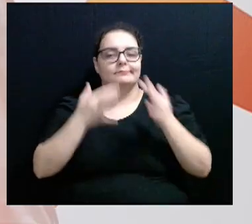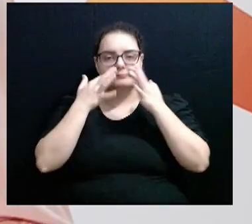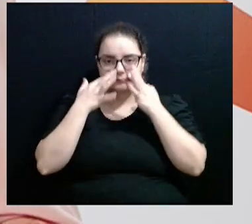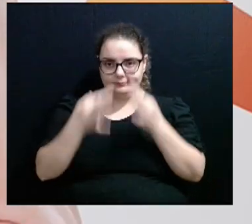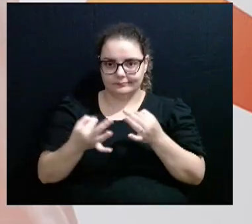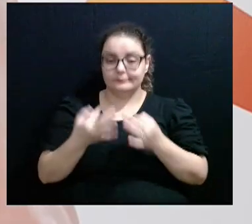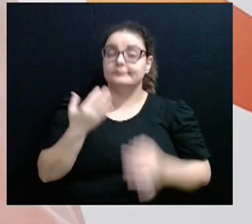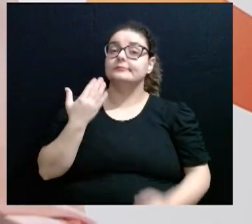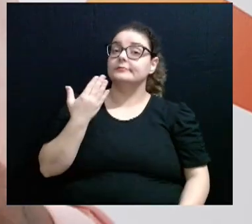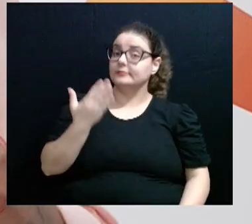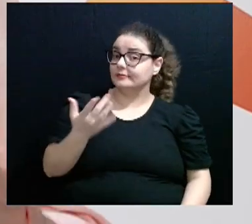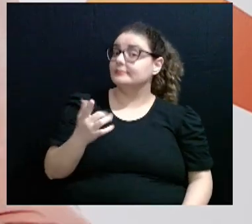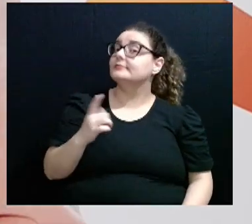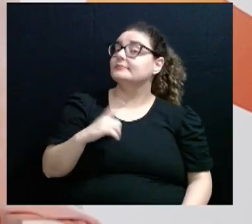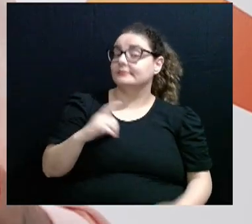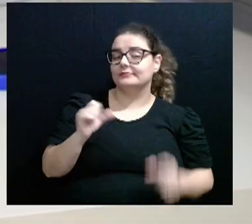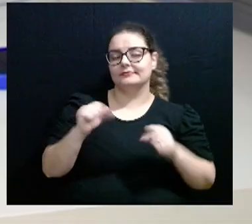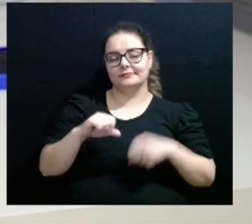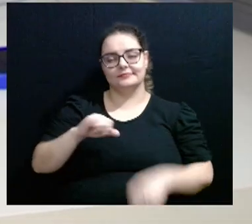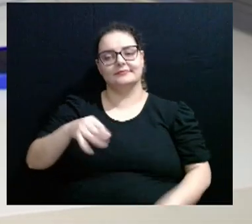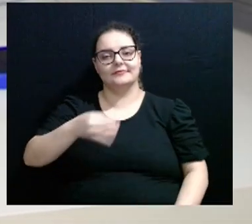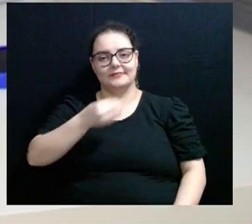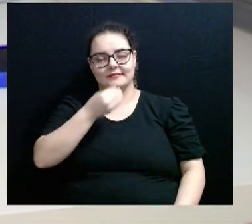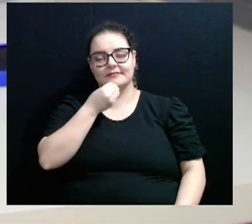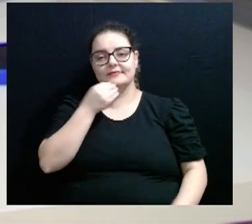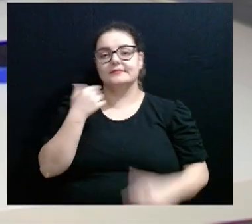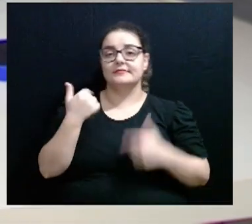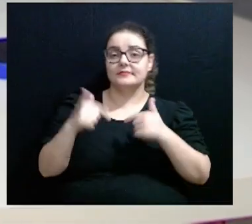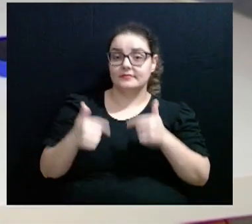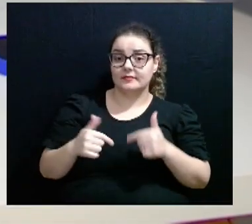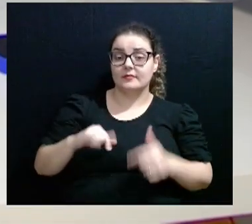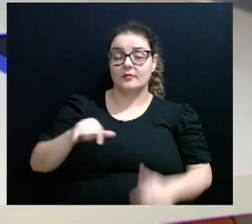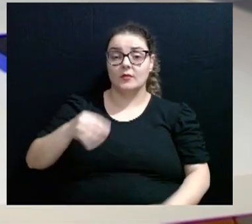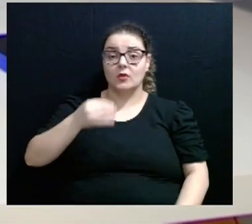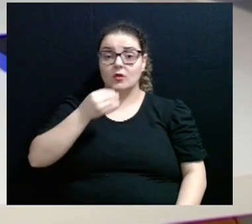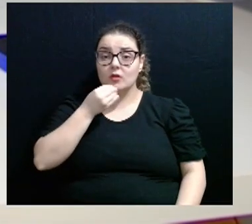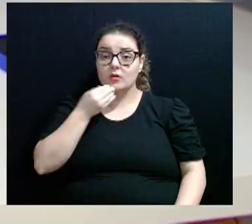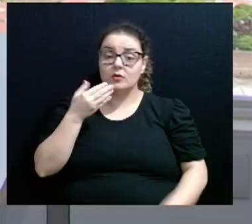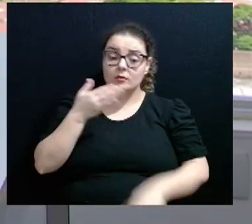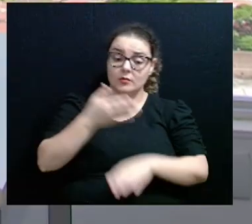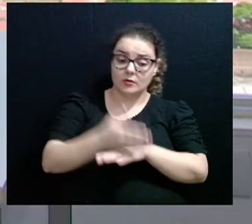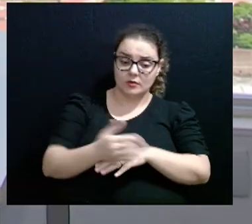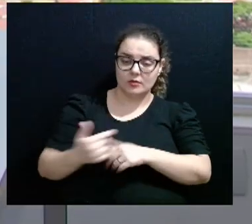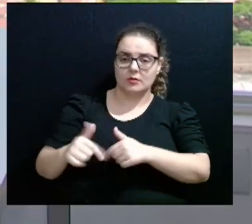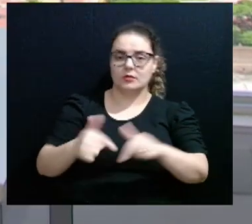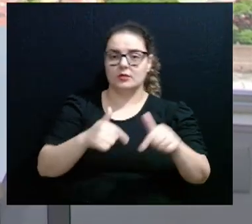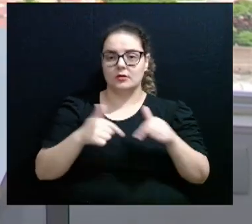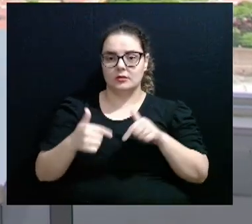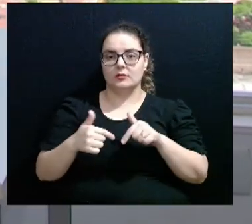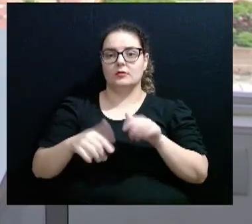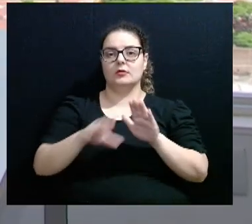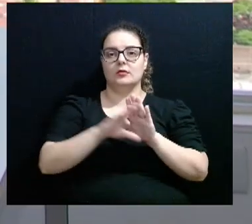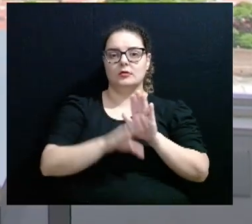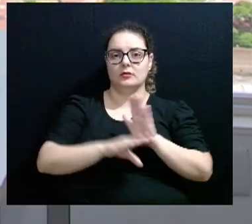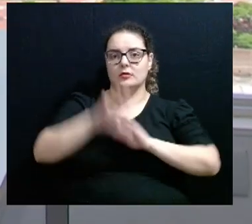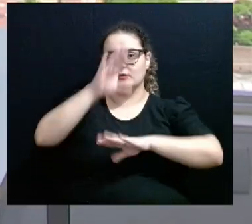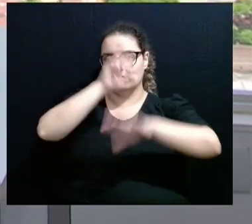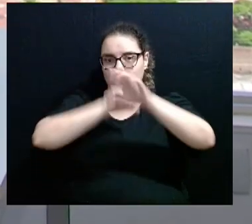tem sim oportunidade de trabalho, oportunidade de ingressar no mercado de trabalho através do programa de aprendiz e programa de